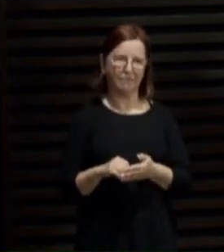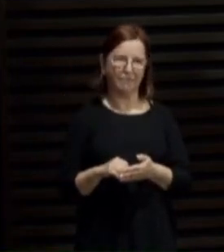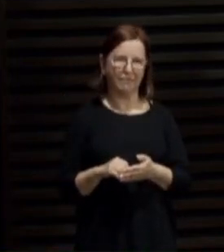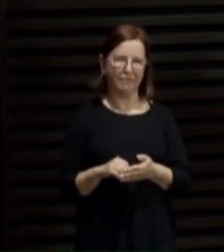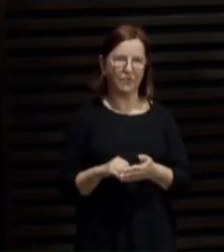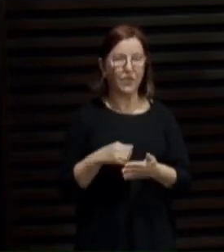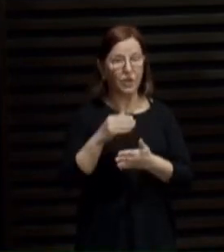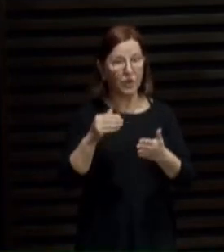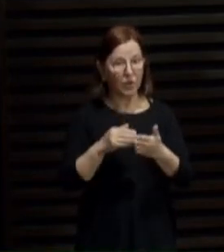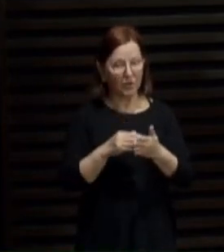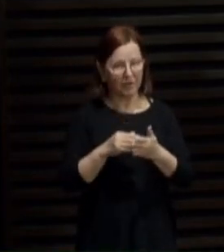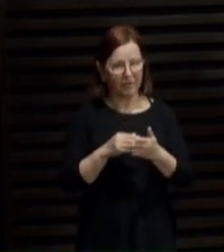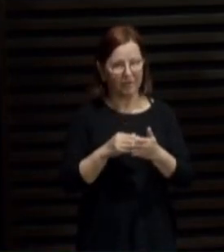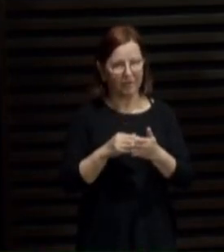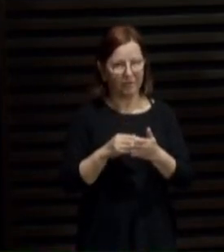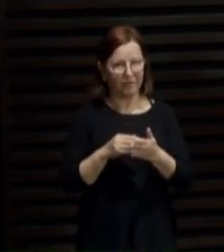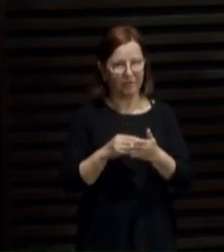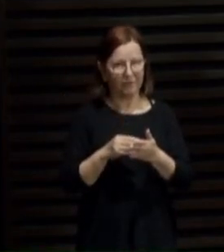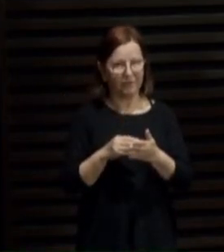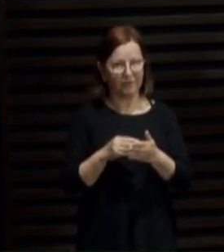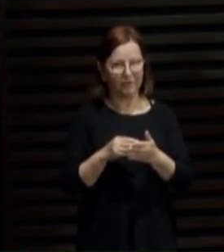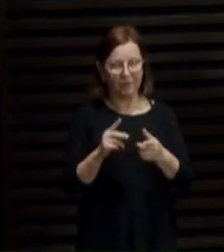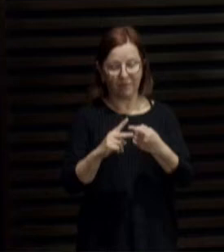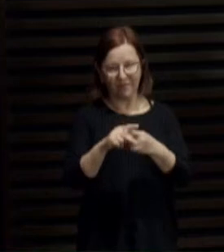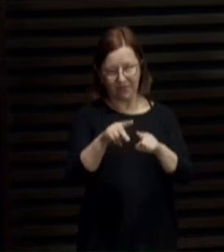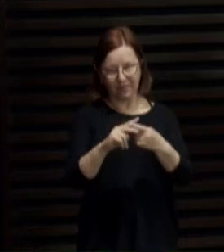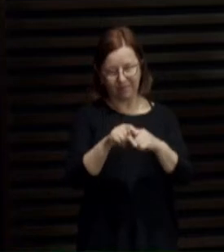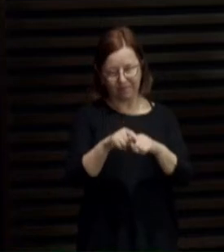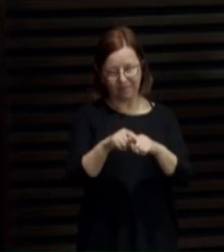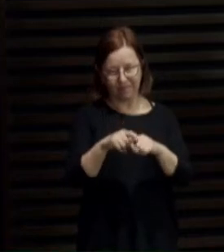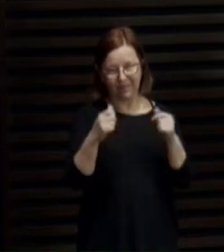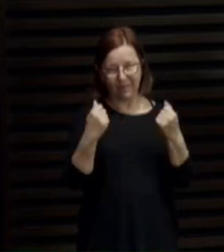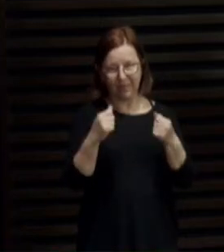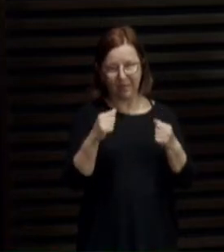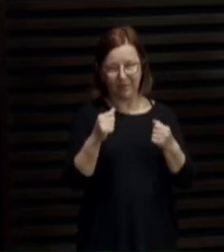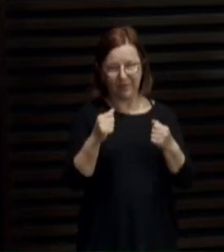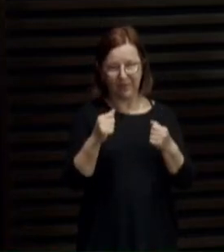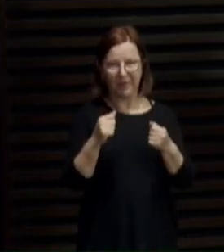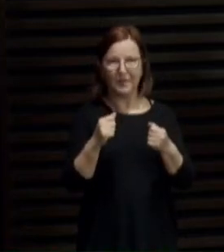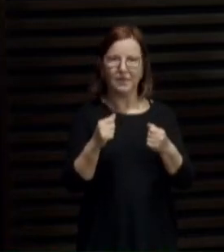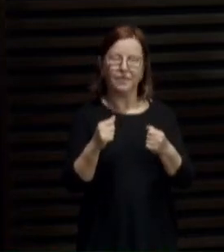Toda disciplina deve ser subordinada às Escrituras.